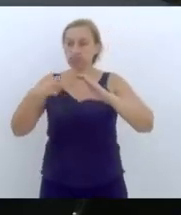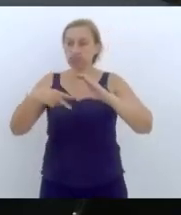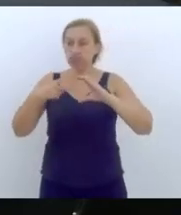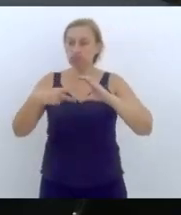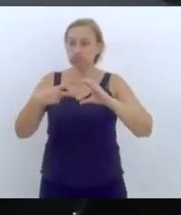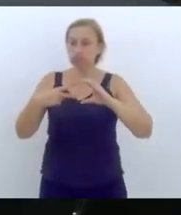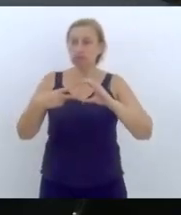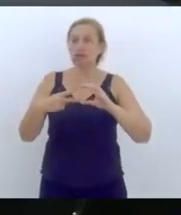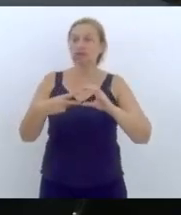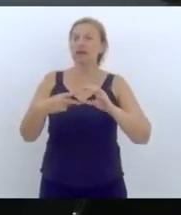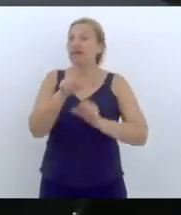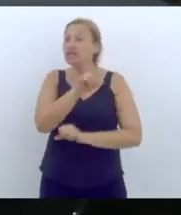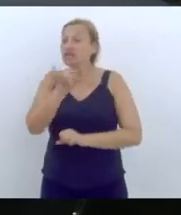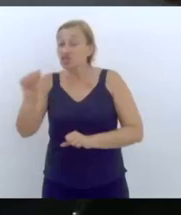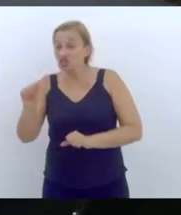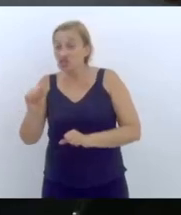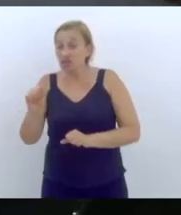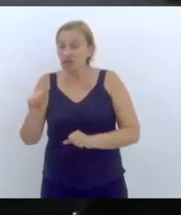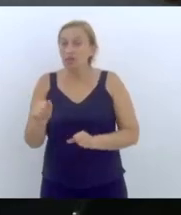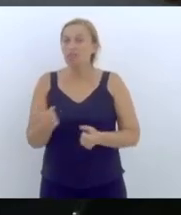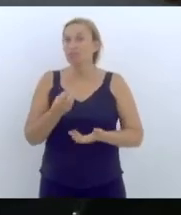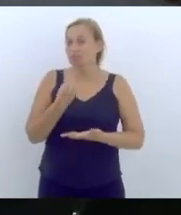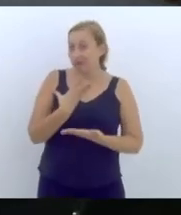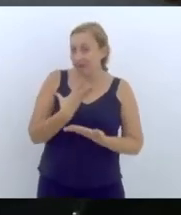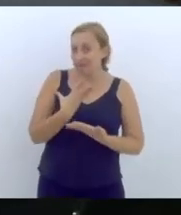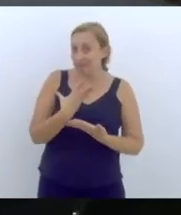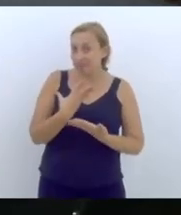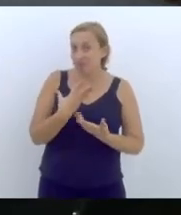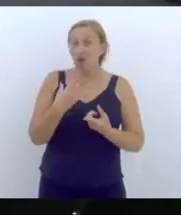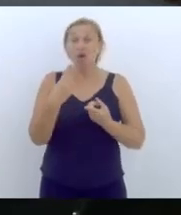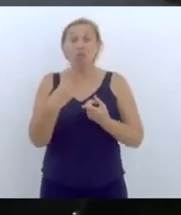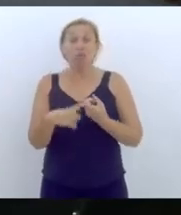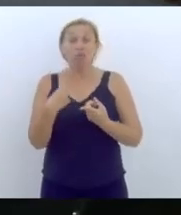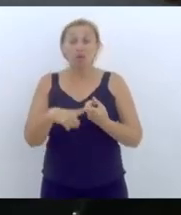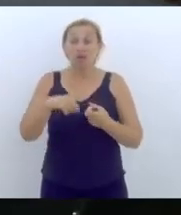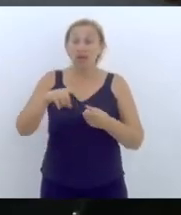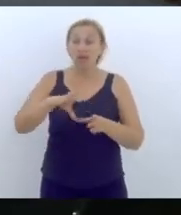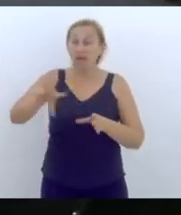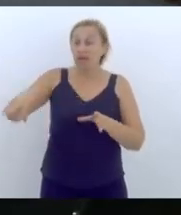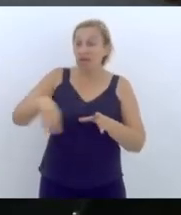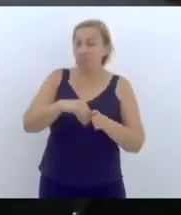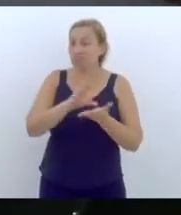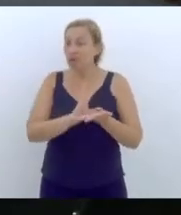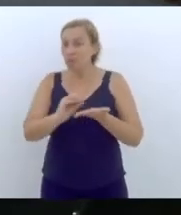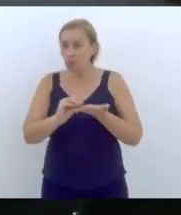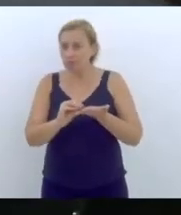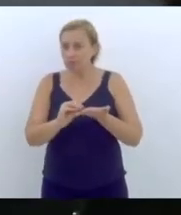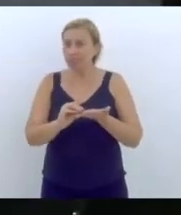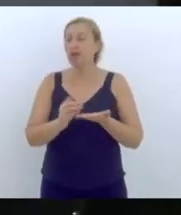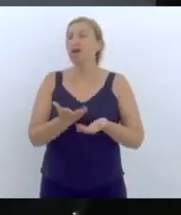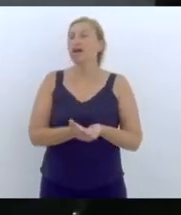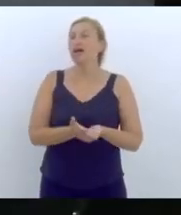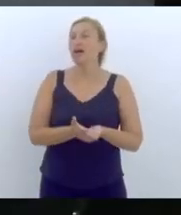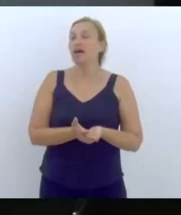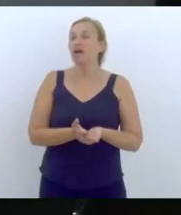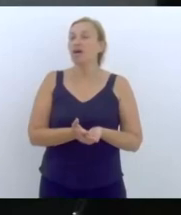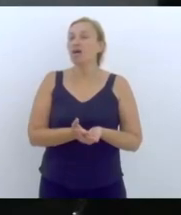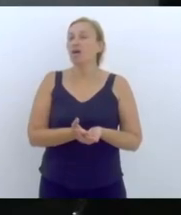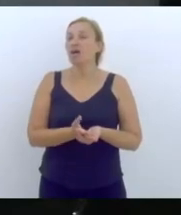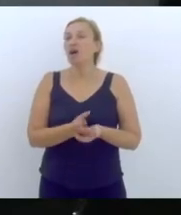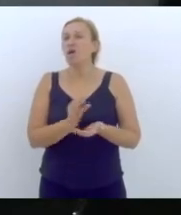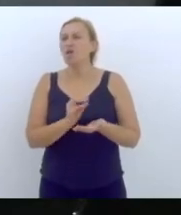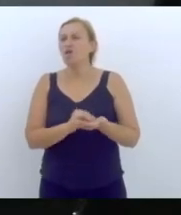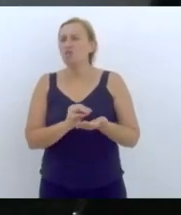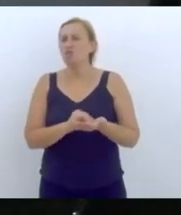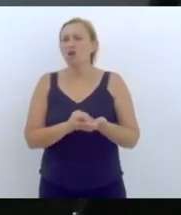legislativas essa data. Pois bem, por que trouxemos esse projeto à pauta? De maneira nenhuma, é uma falta de